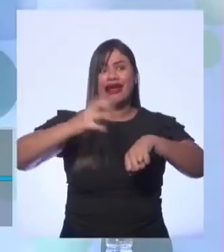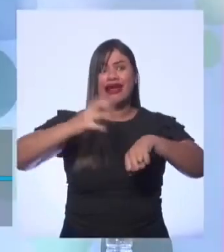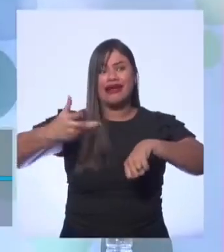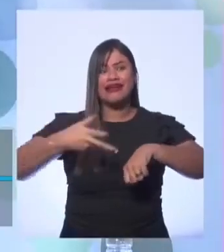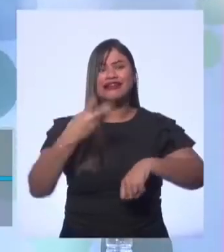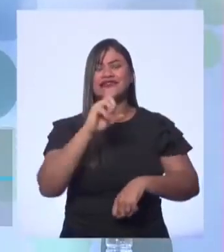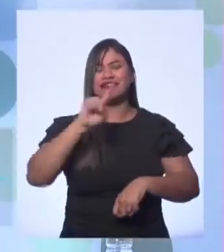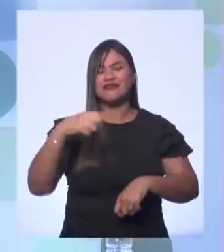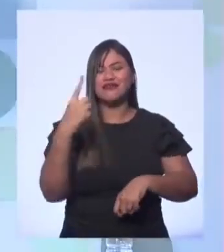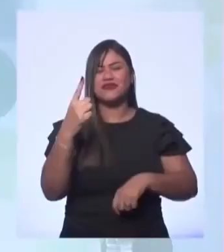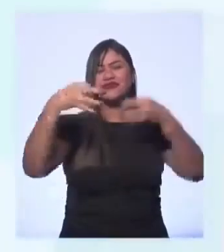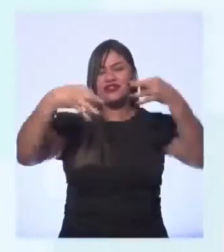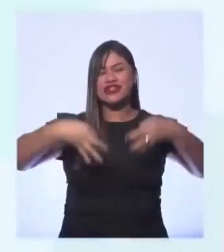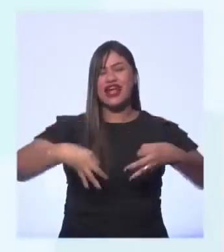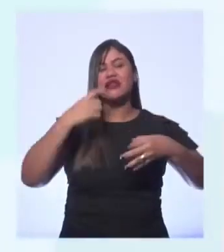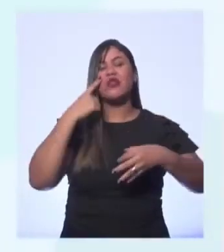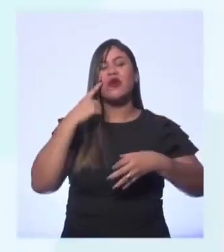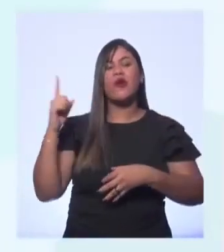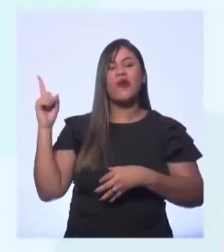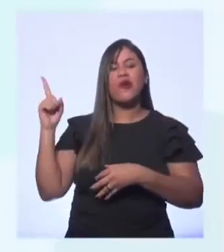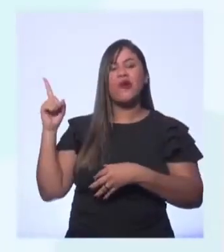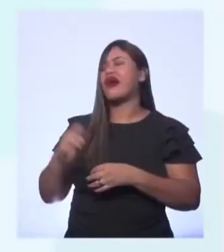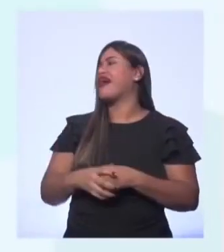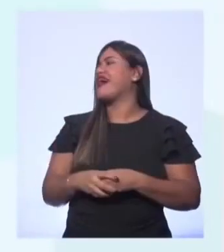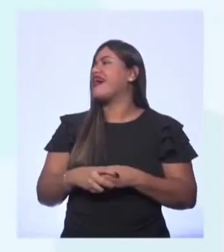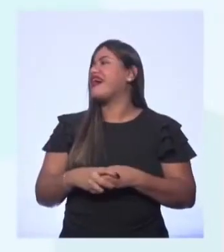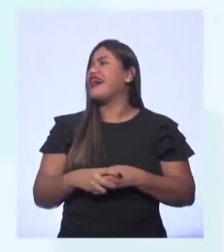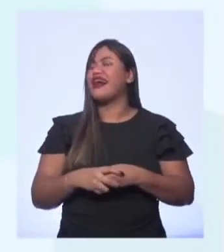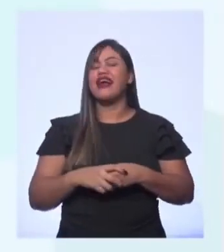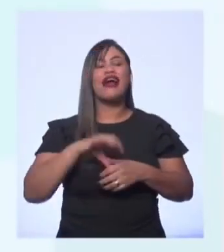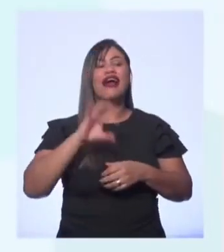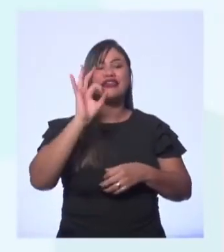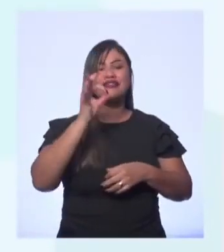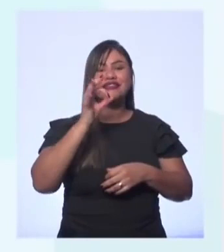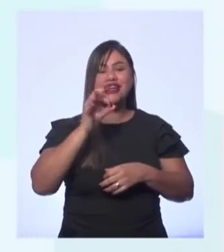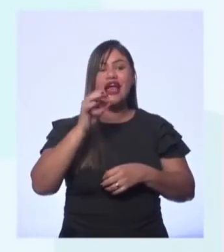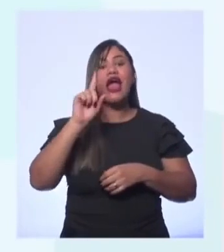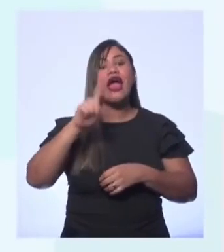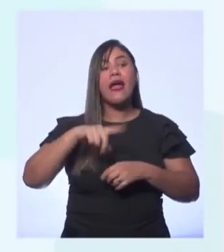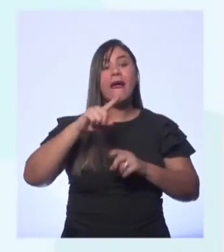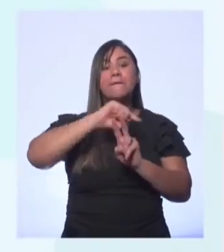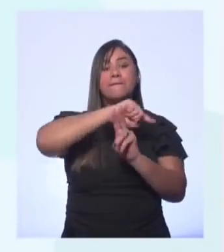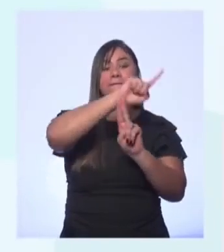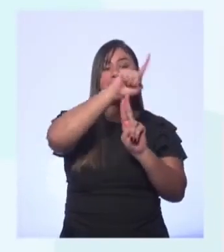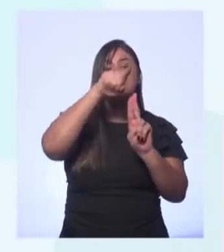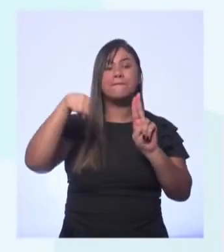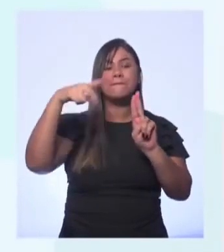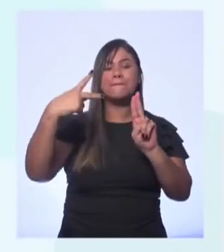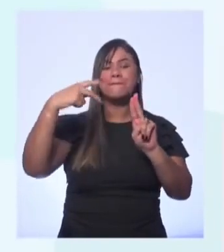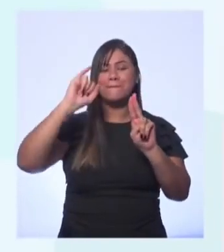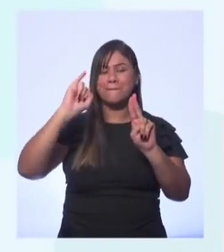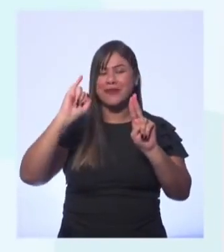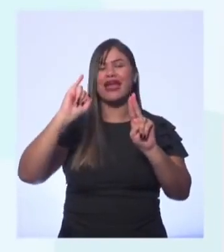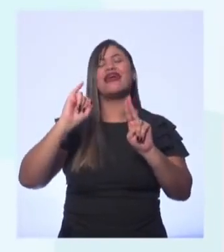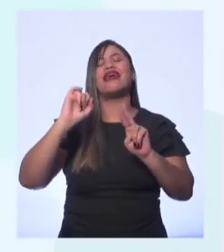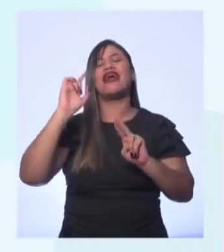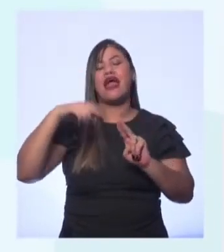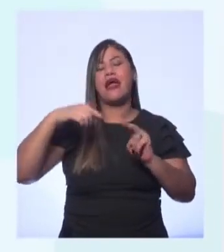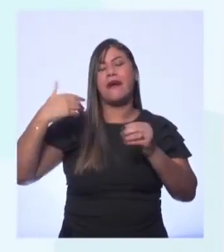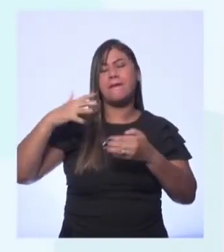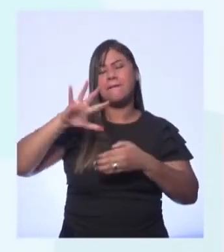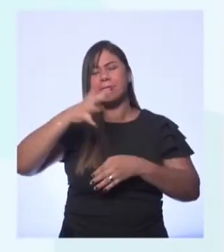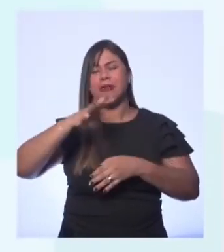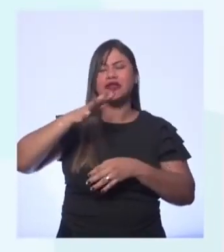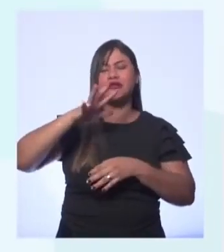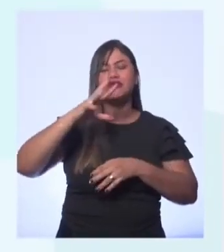3,1, isso mesmo. E esse 3,1 pode colocar na tela? Sim, é quem? O famoso pi. Eu vi que colocaram lá o pi, que ele é